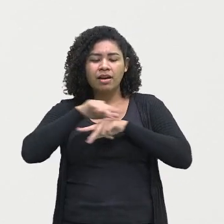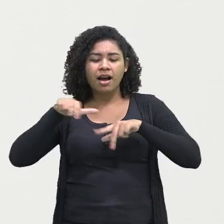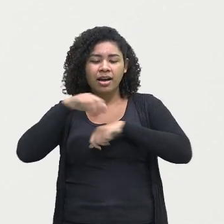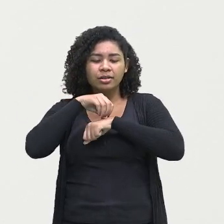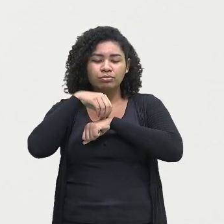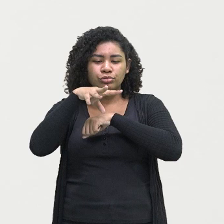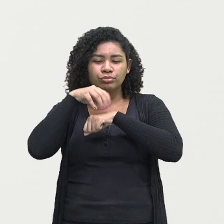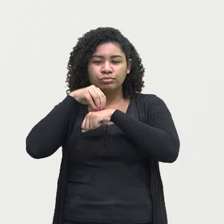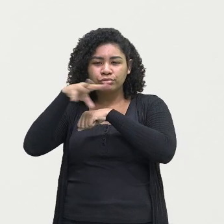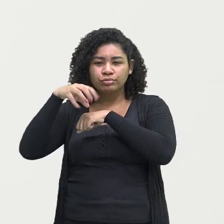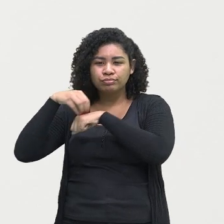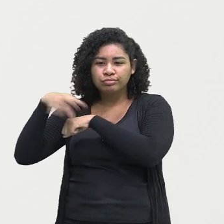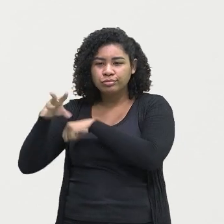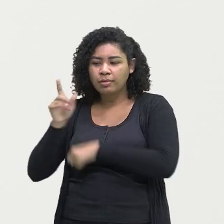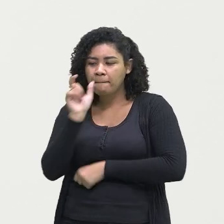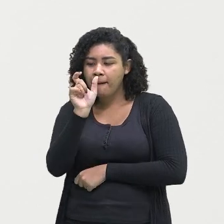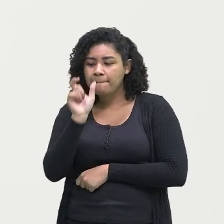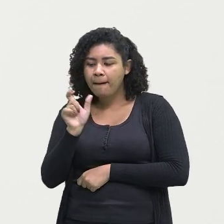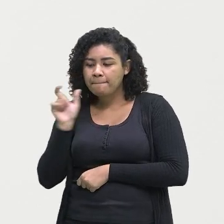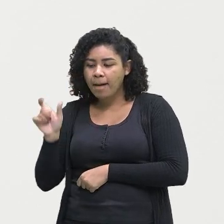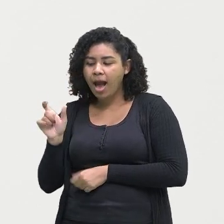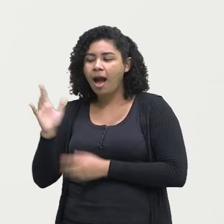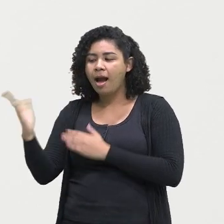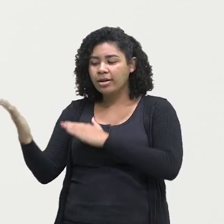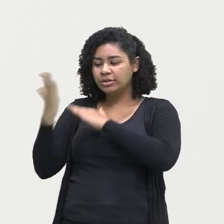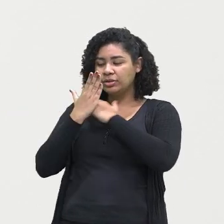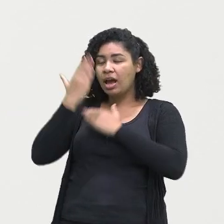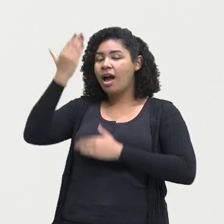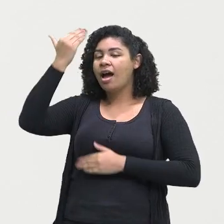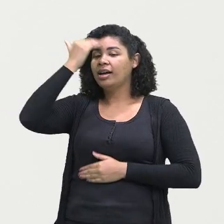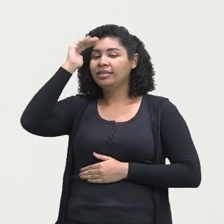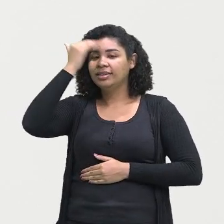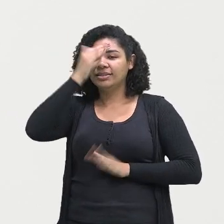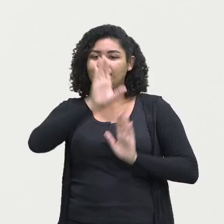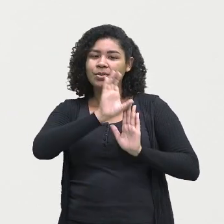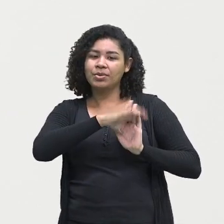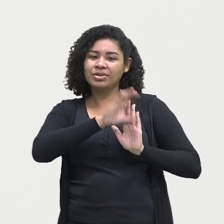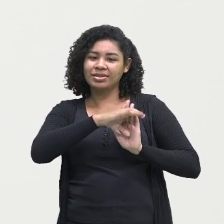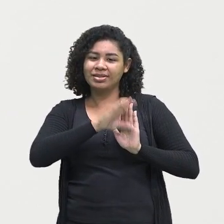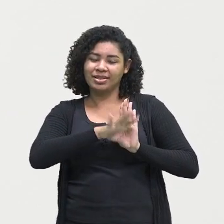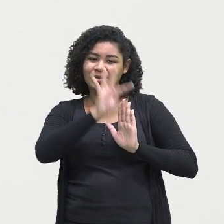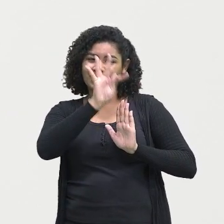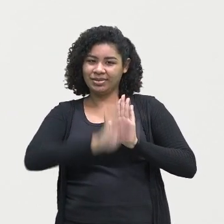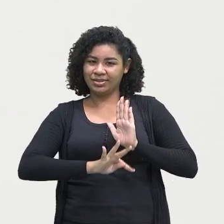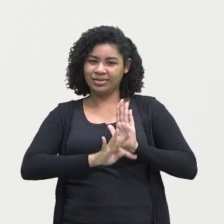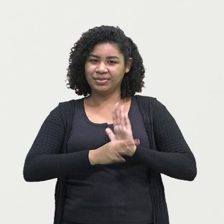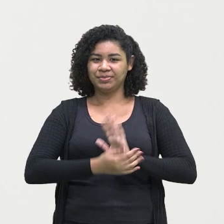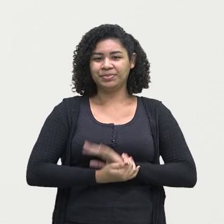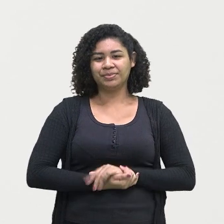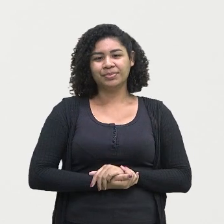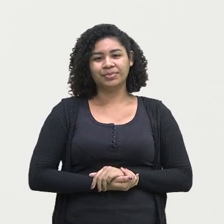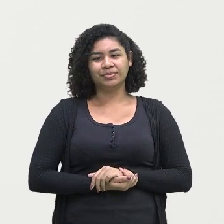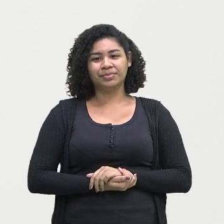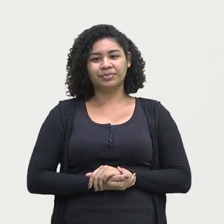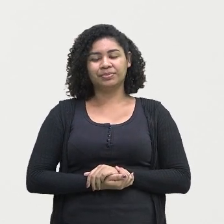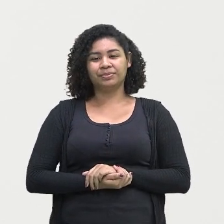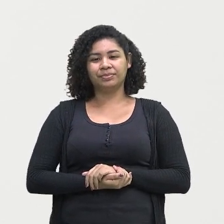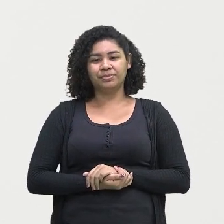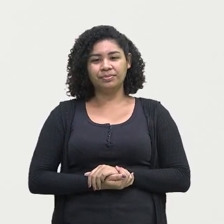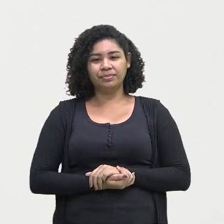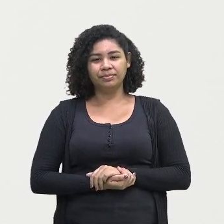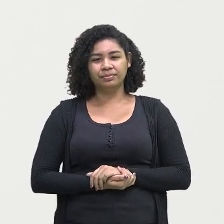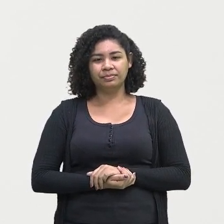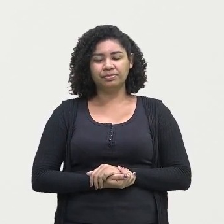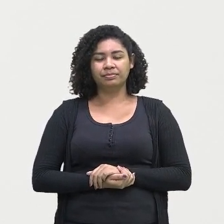vão nos ajudando a entender o conceito do texto, né? A ideia. Temos mais esse